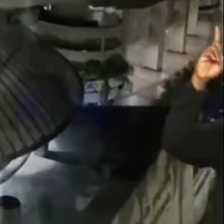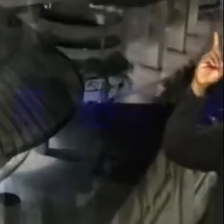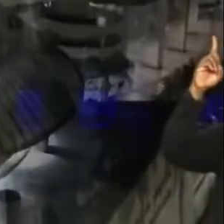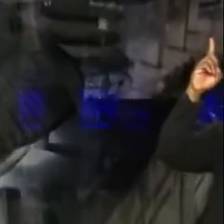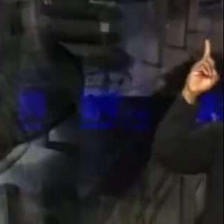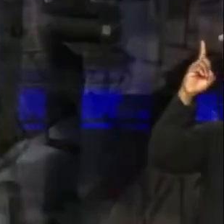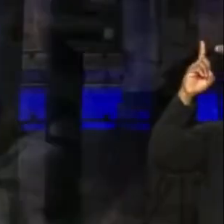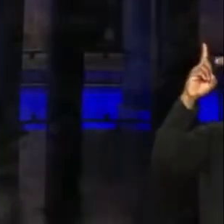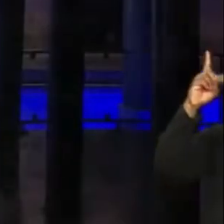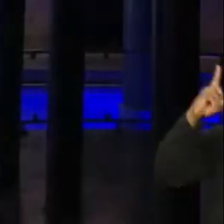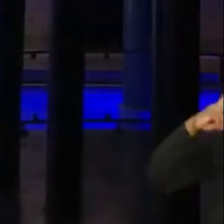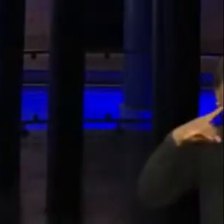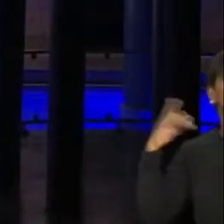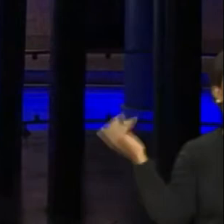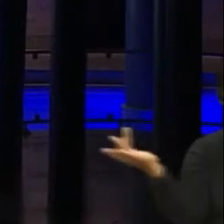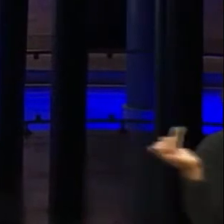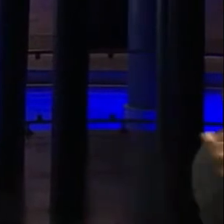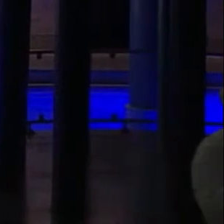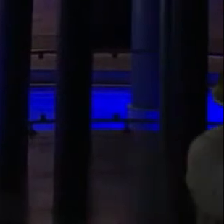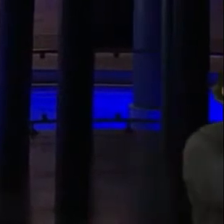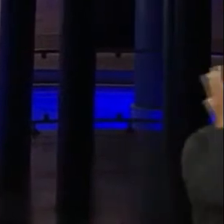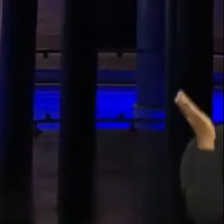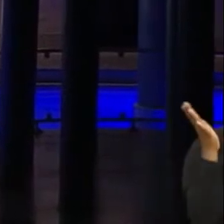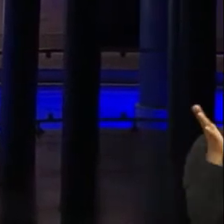e o poder ao Rei